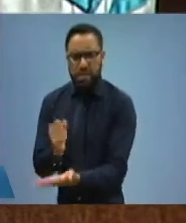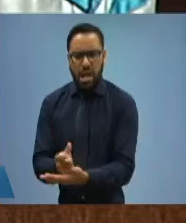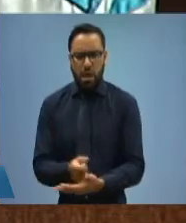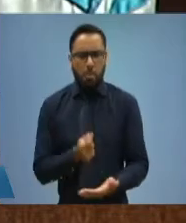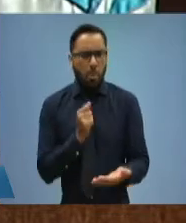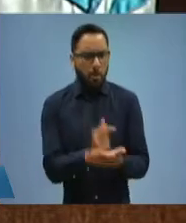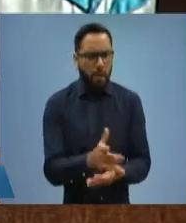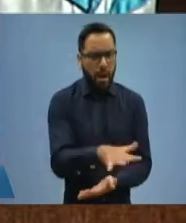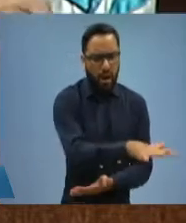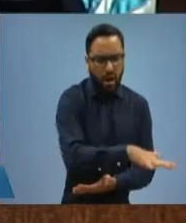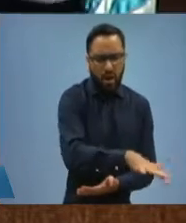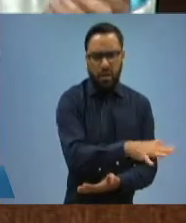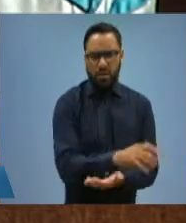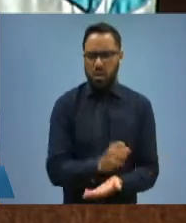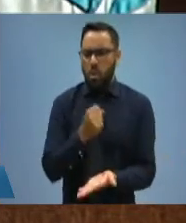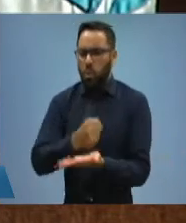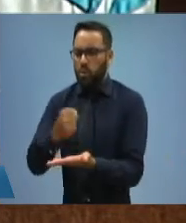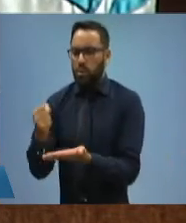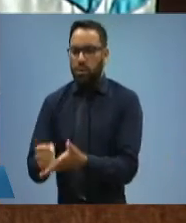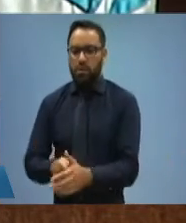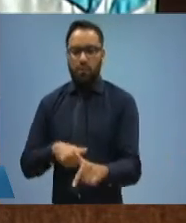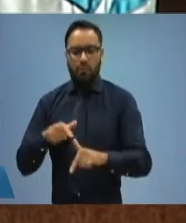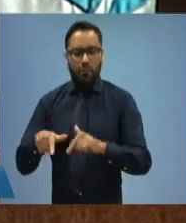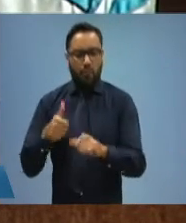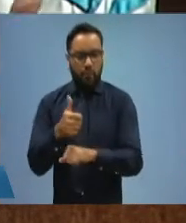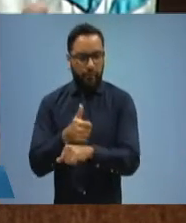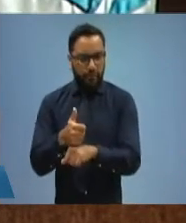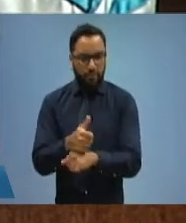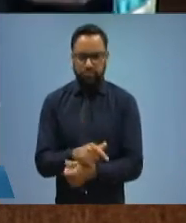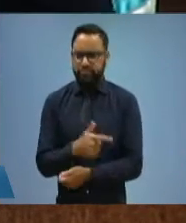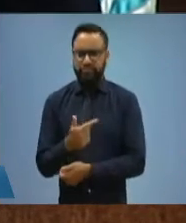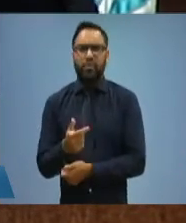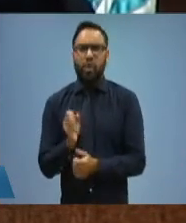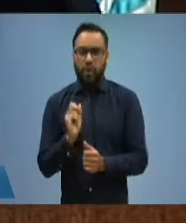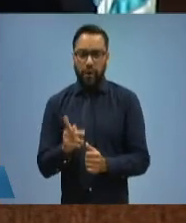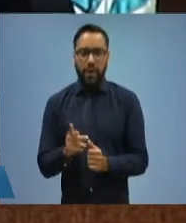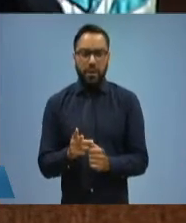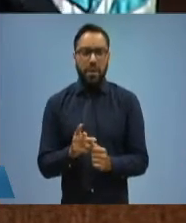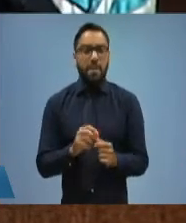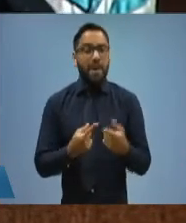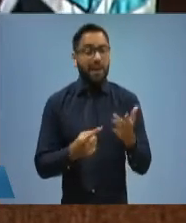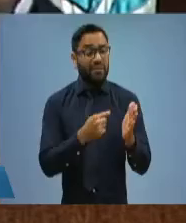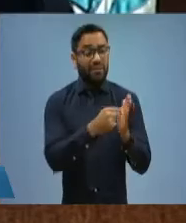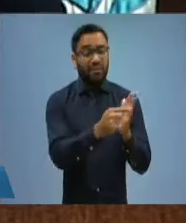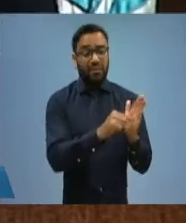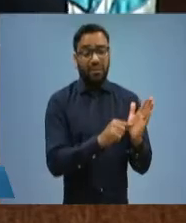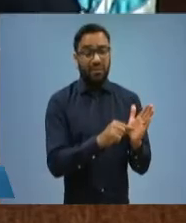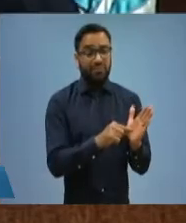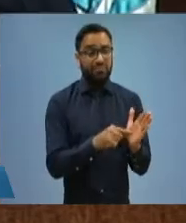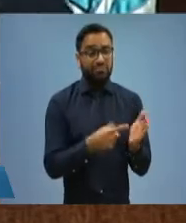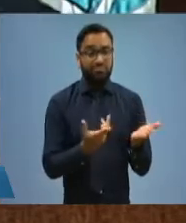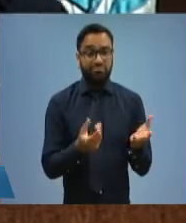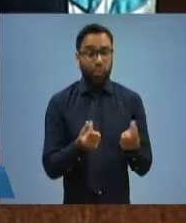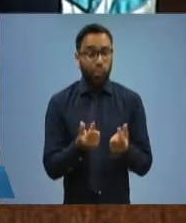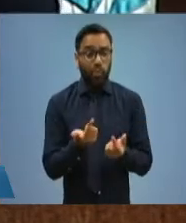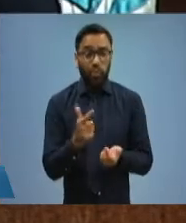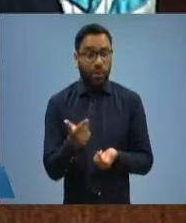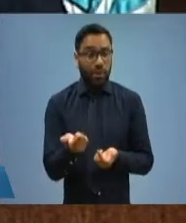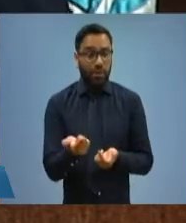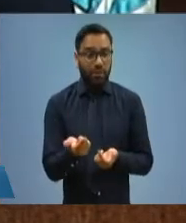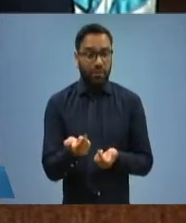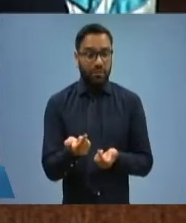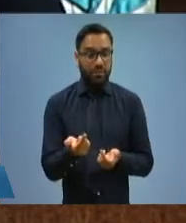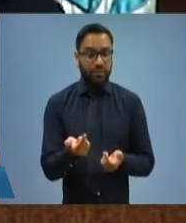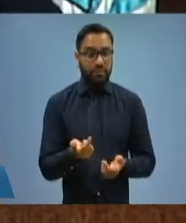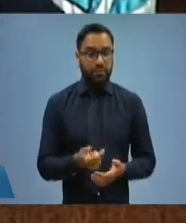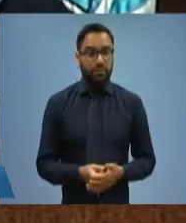nova dentro da administração pública municipal. A gente só está garantindo que essa relação do uso dos espaços para os